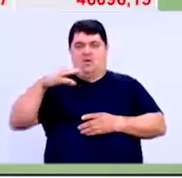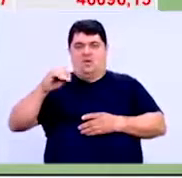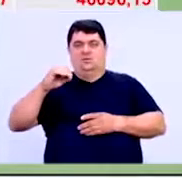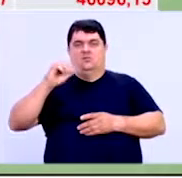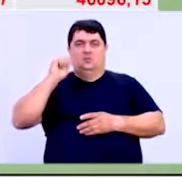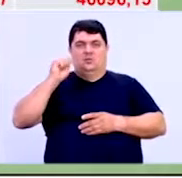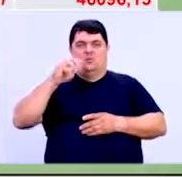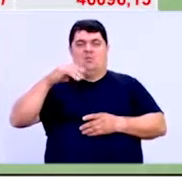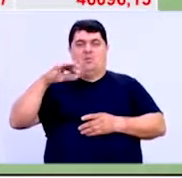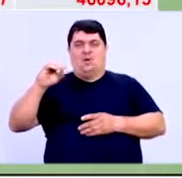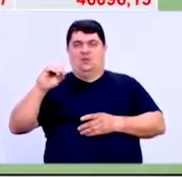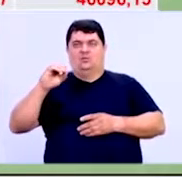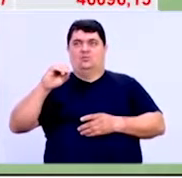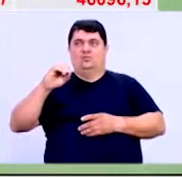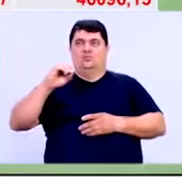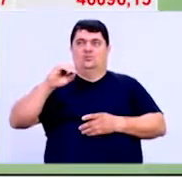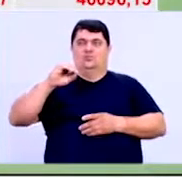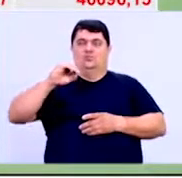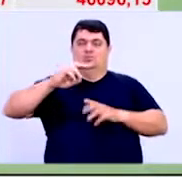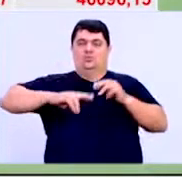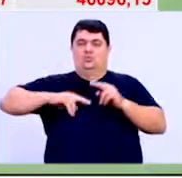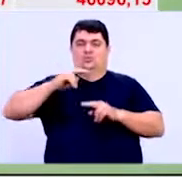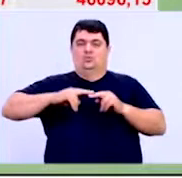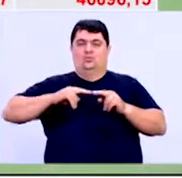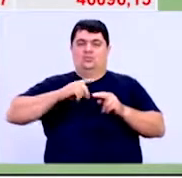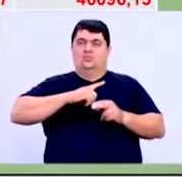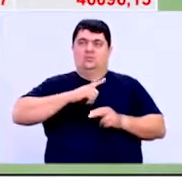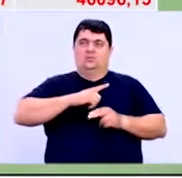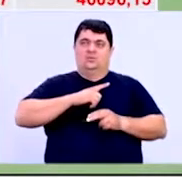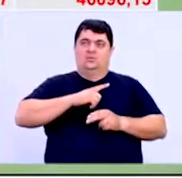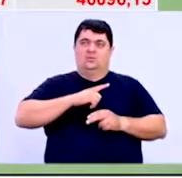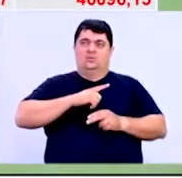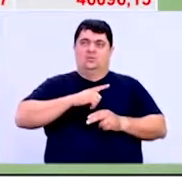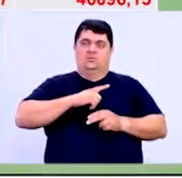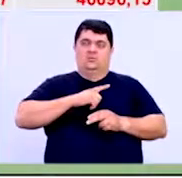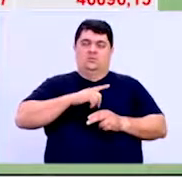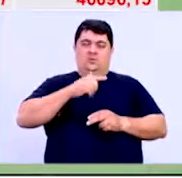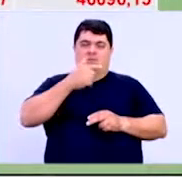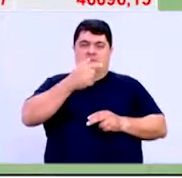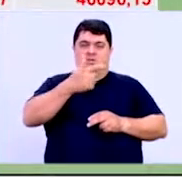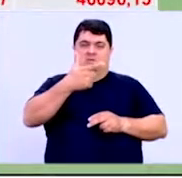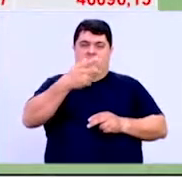junho, existiu operações. Essa ação, esse valor de